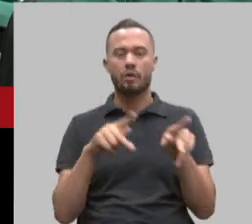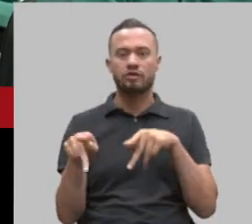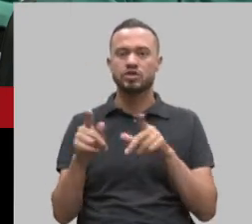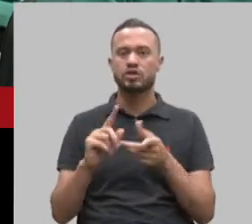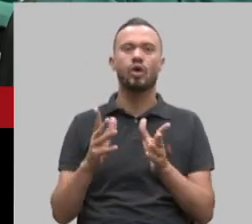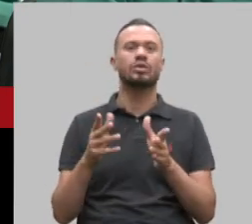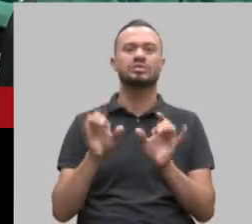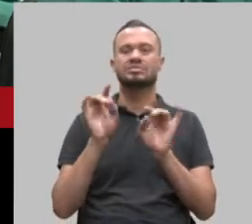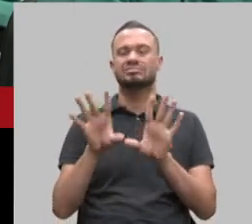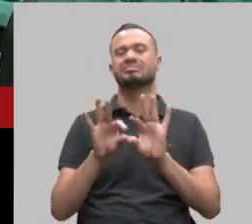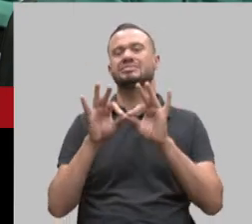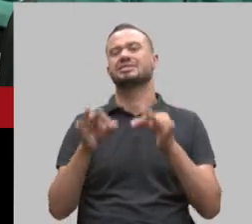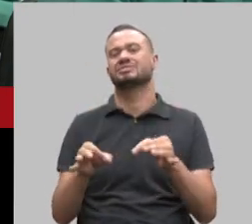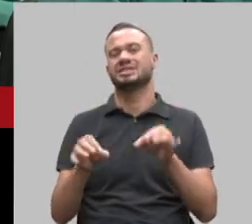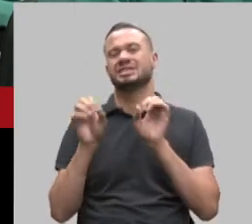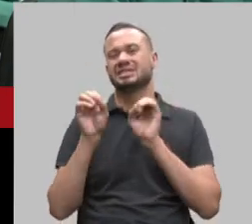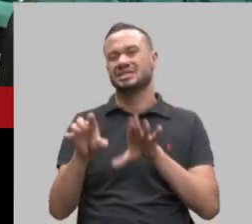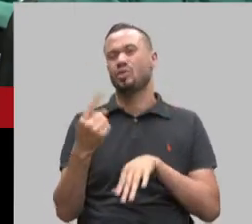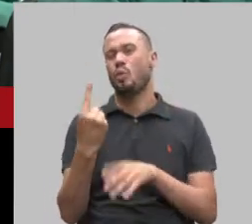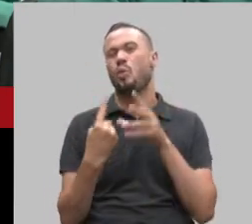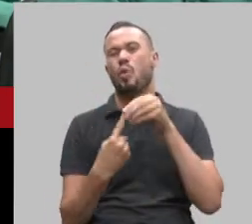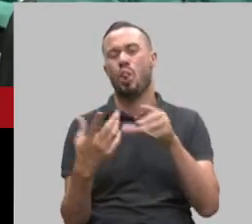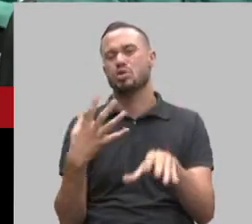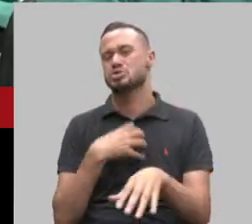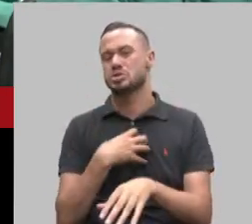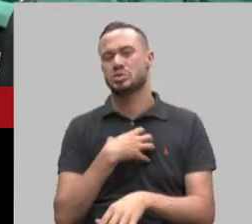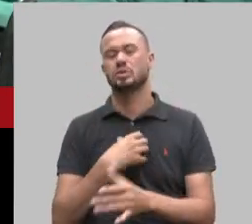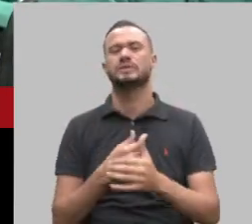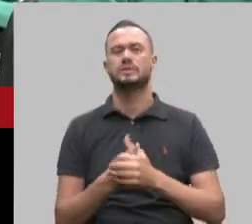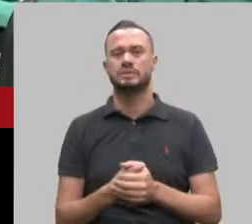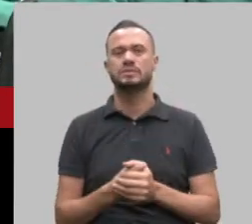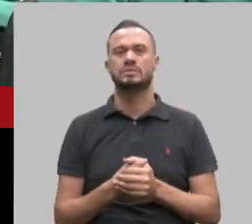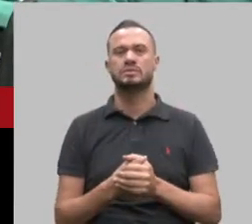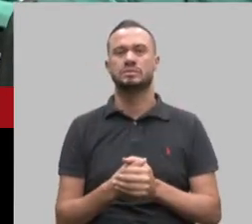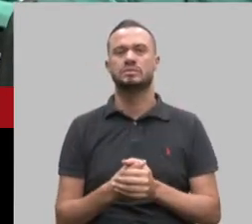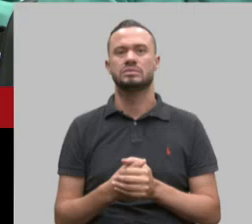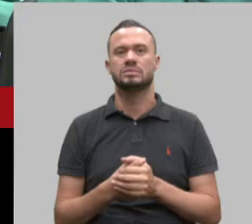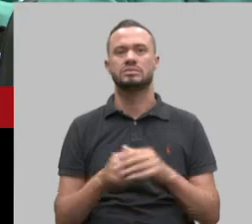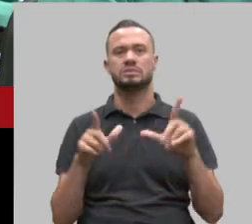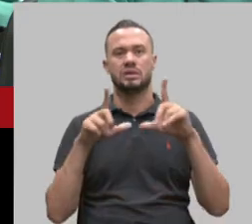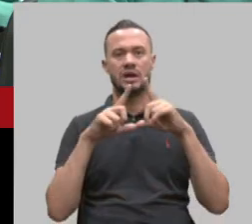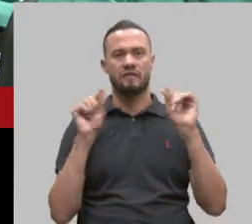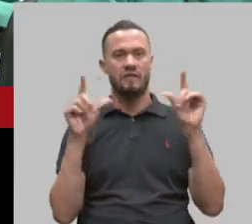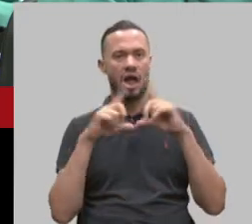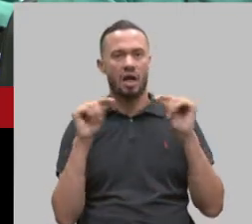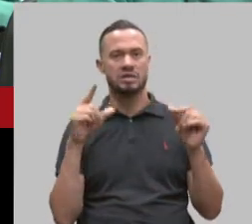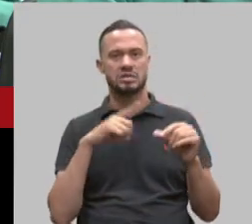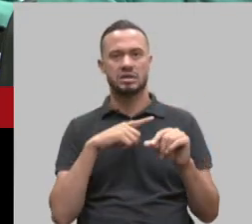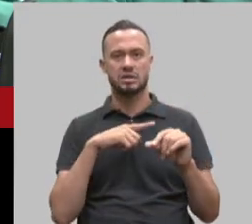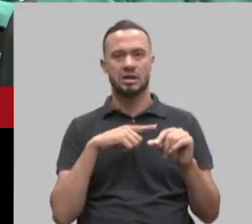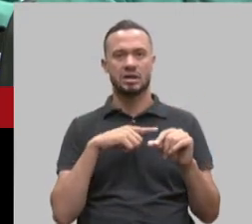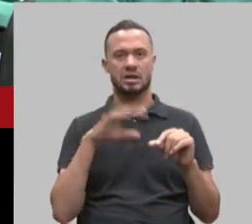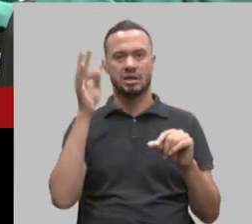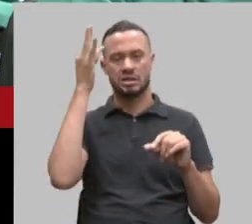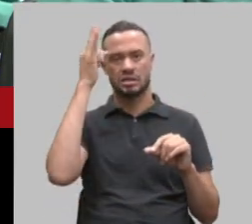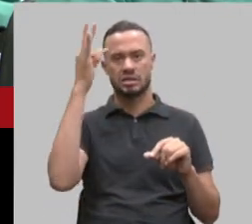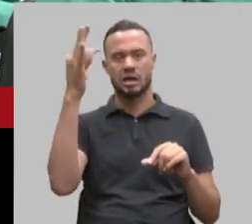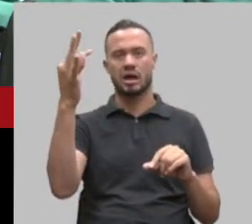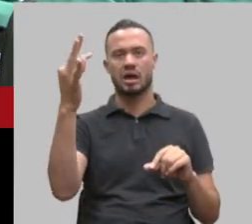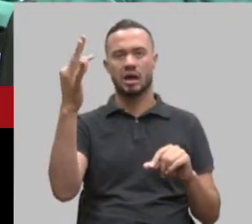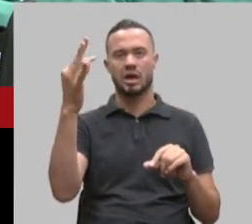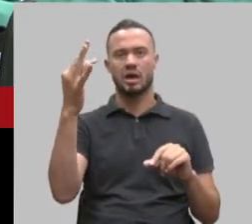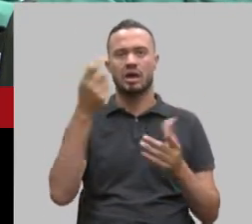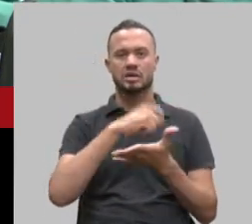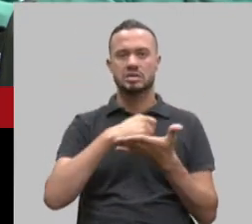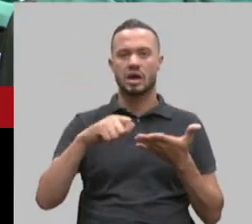apenas um meio de ensinamento e como diz a frase do teórico e teórico e físico